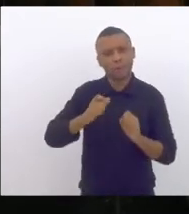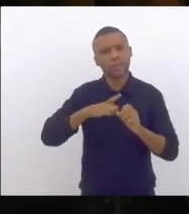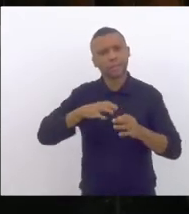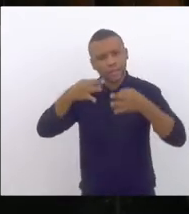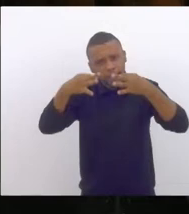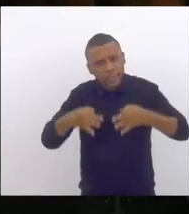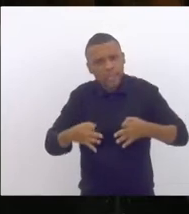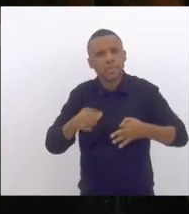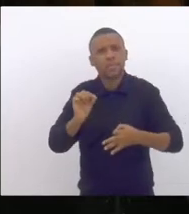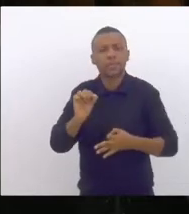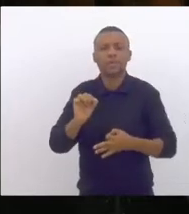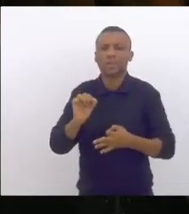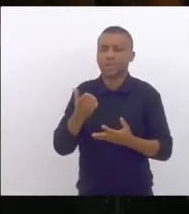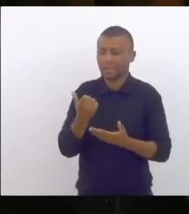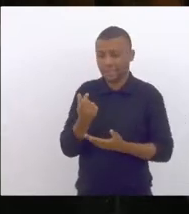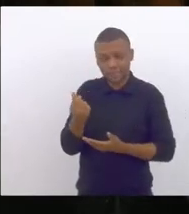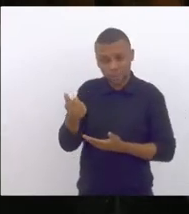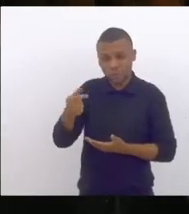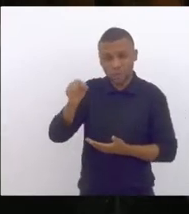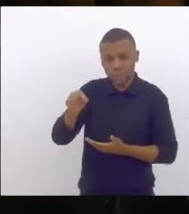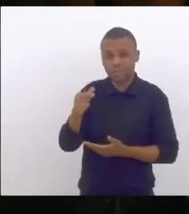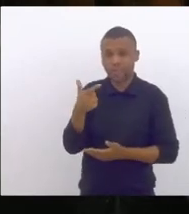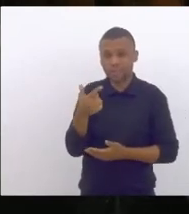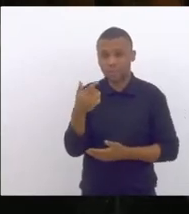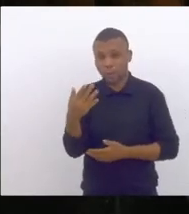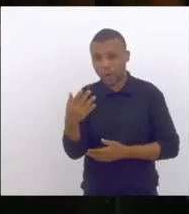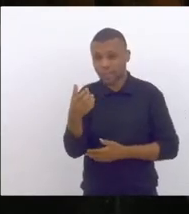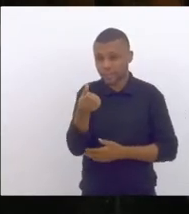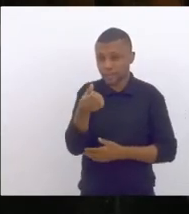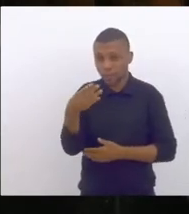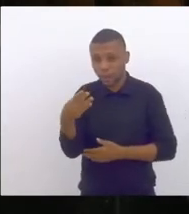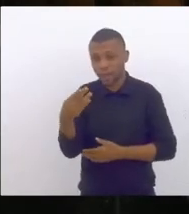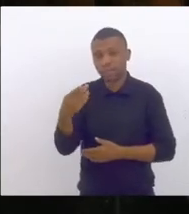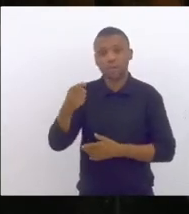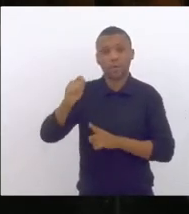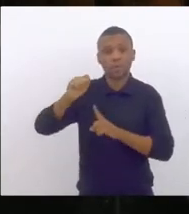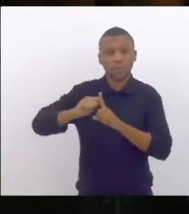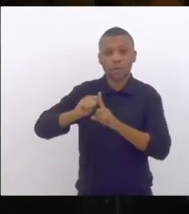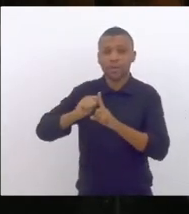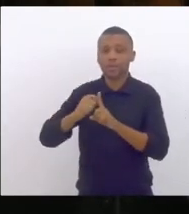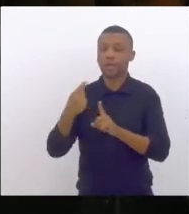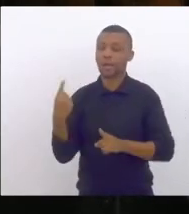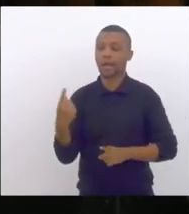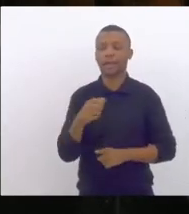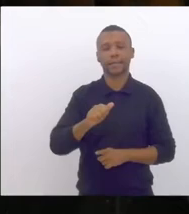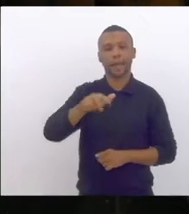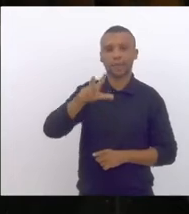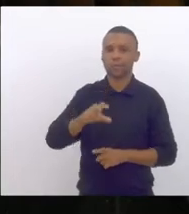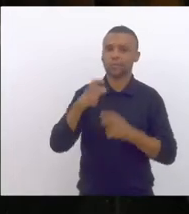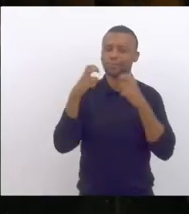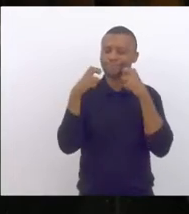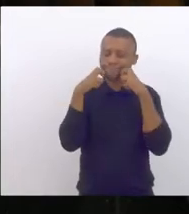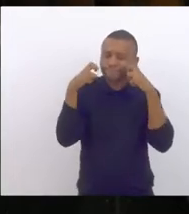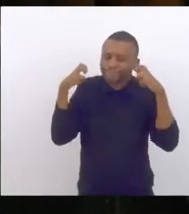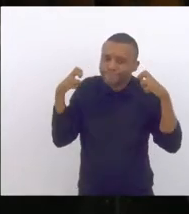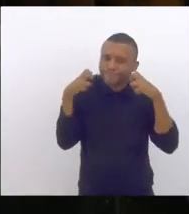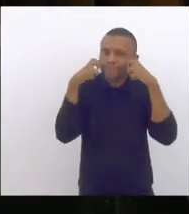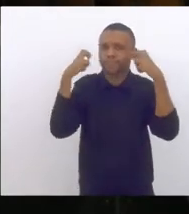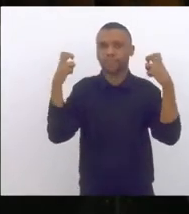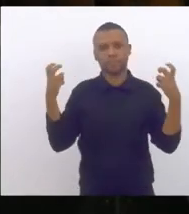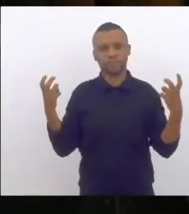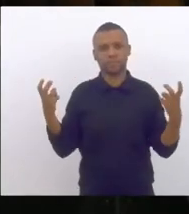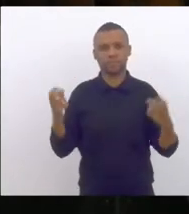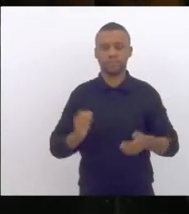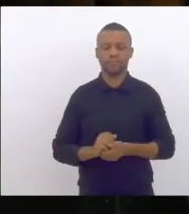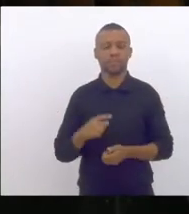valor de 24 reais 64 centavos por mês por aluno Isso é uma vergonha a gente precisa